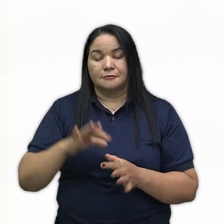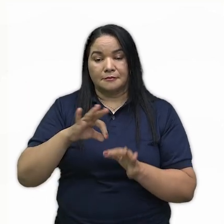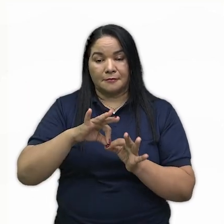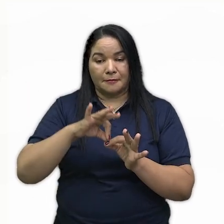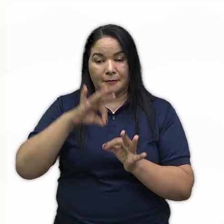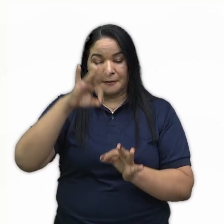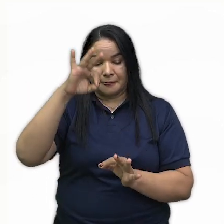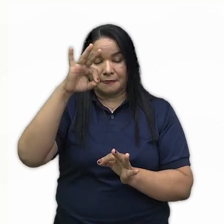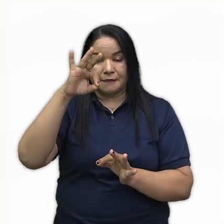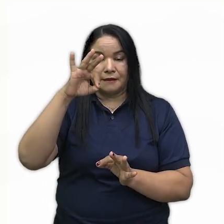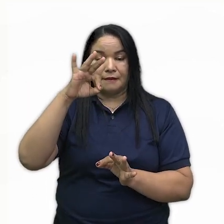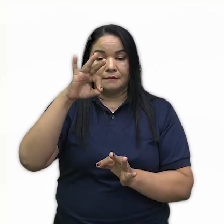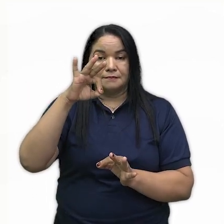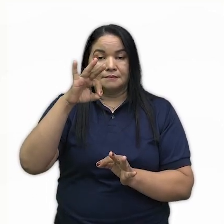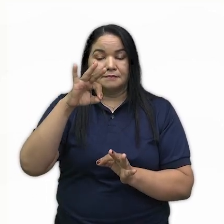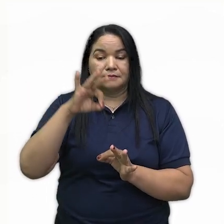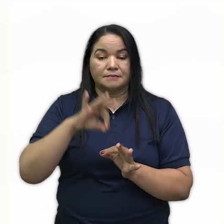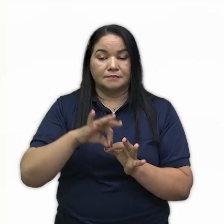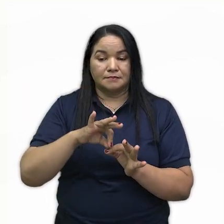um ângulo